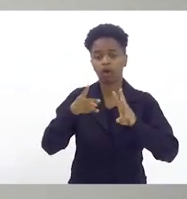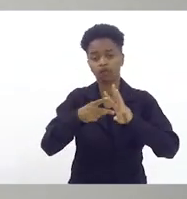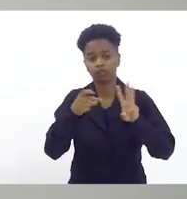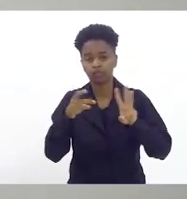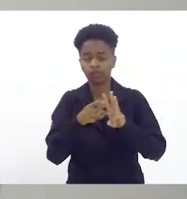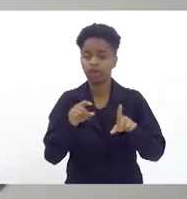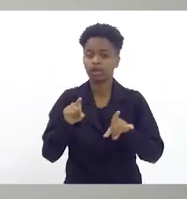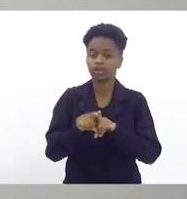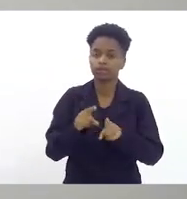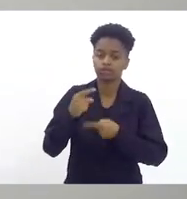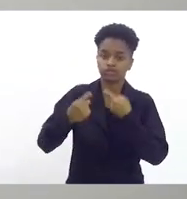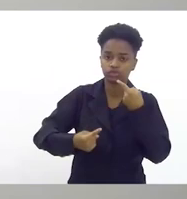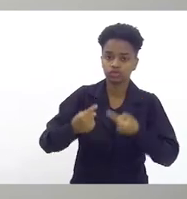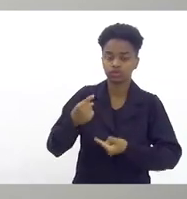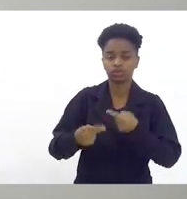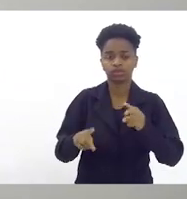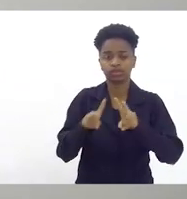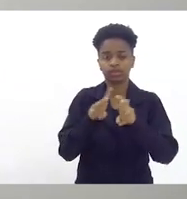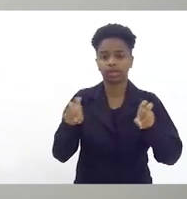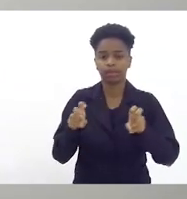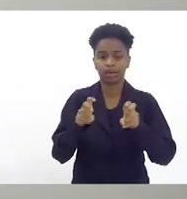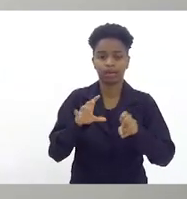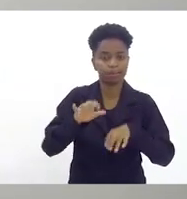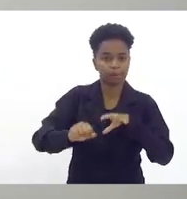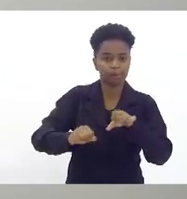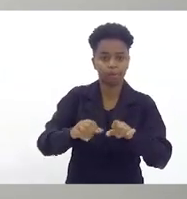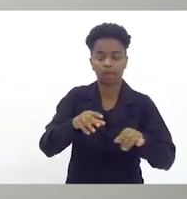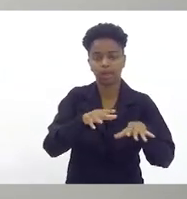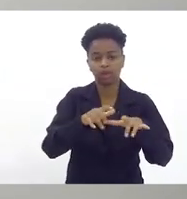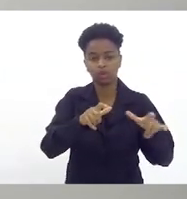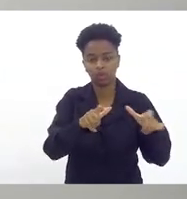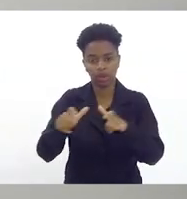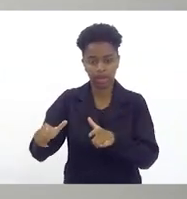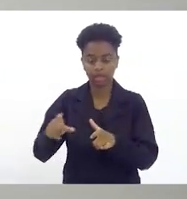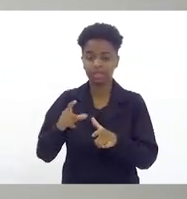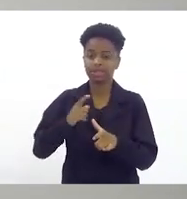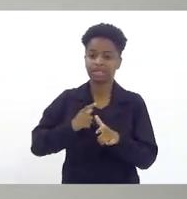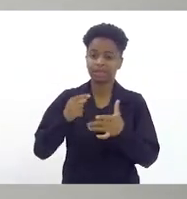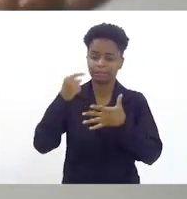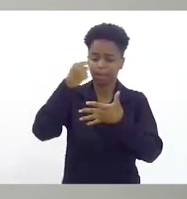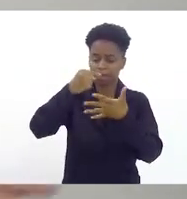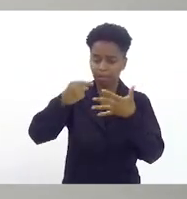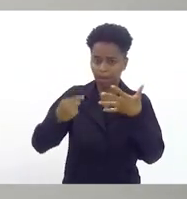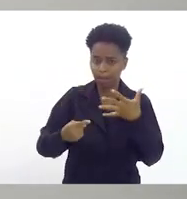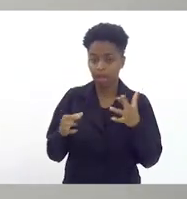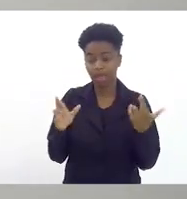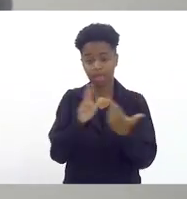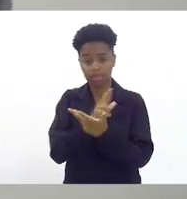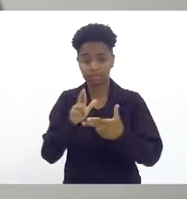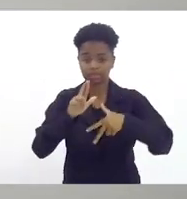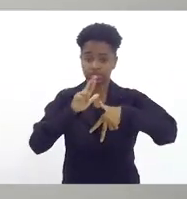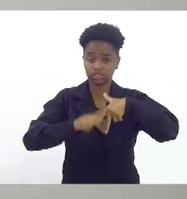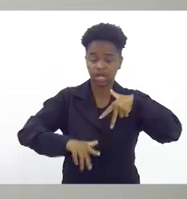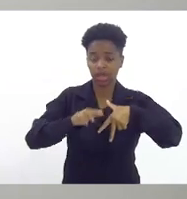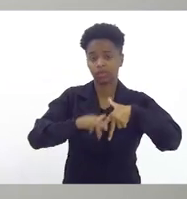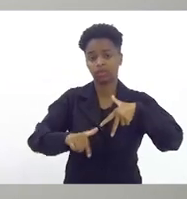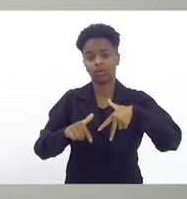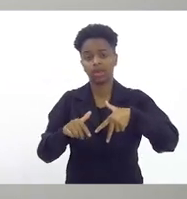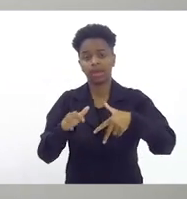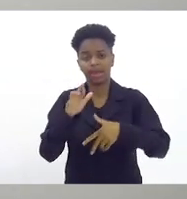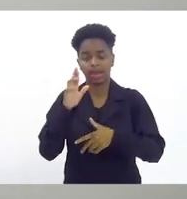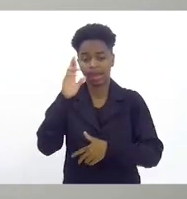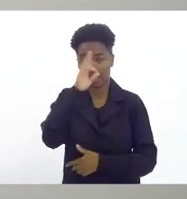tanto discutindo a questão da propriedade da terra né são questões da sociedade da relação de gênero de gênetnia